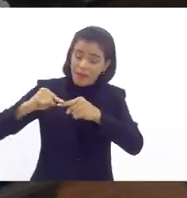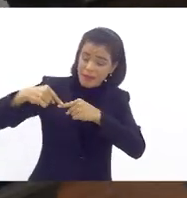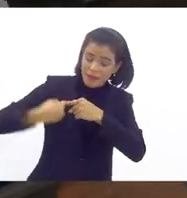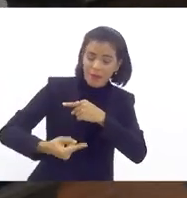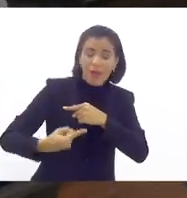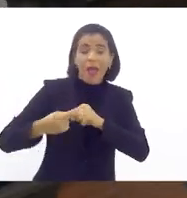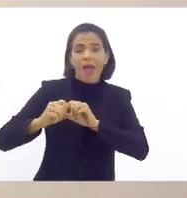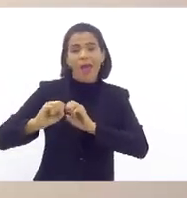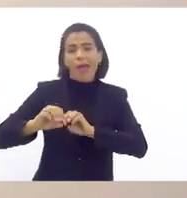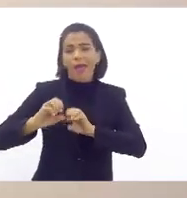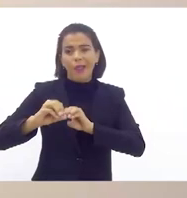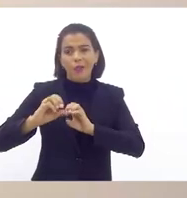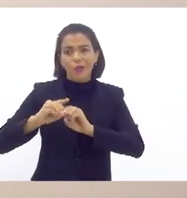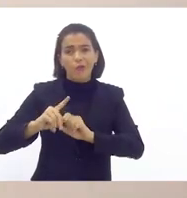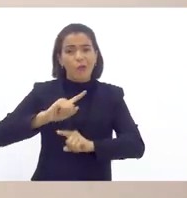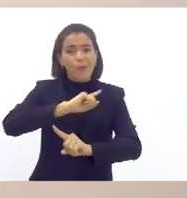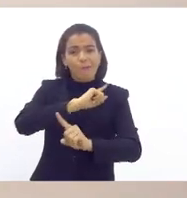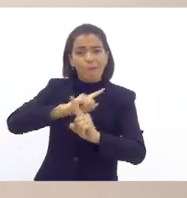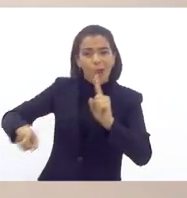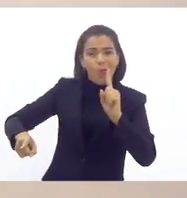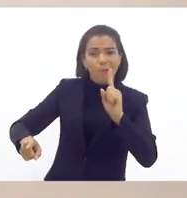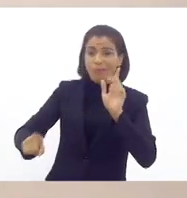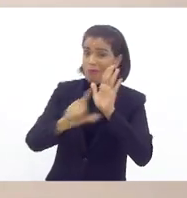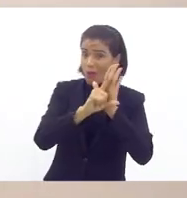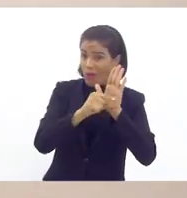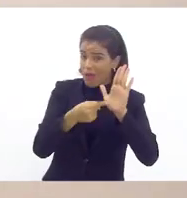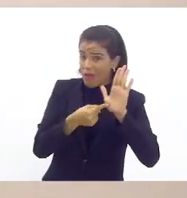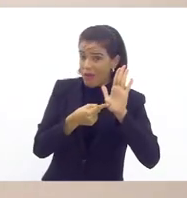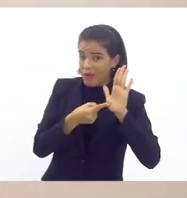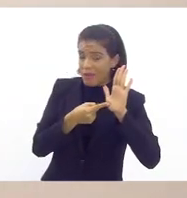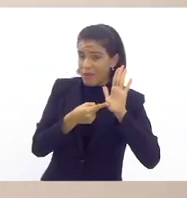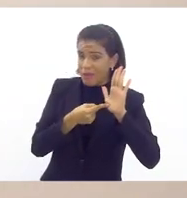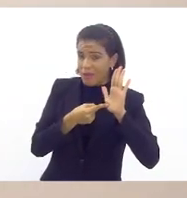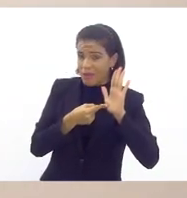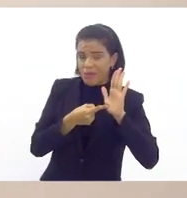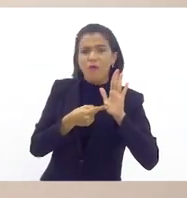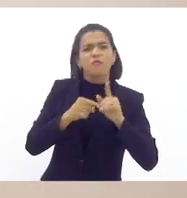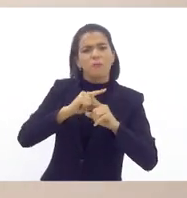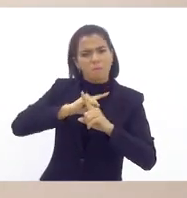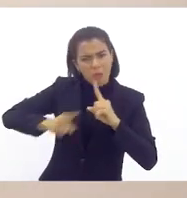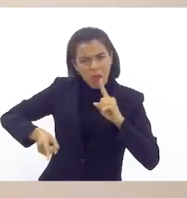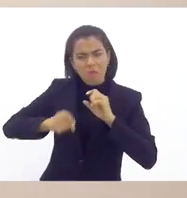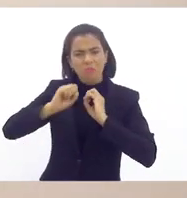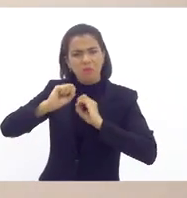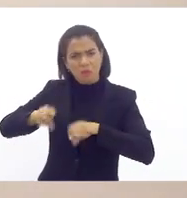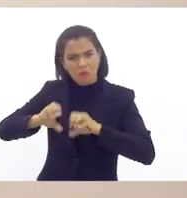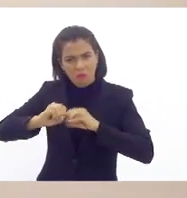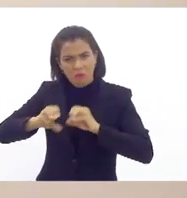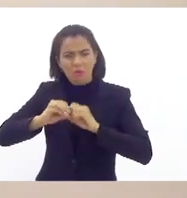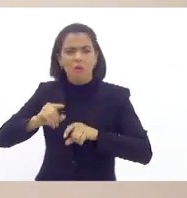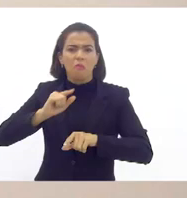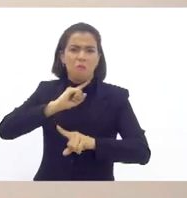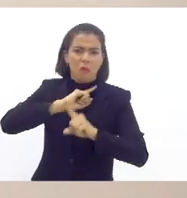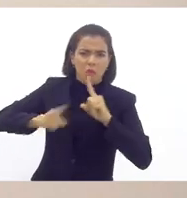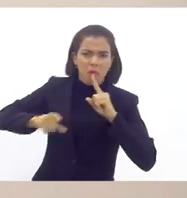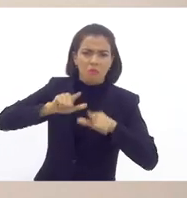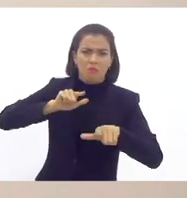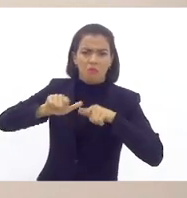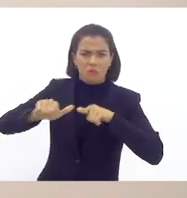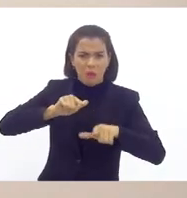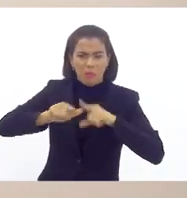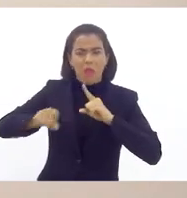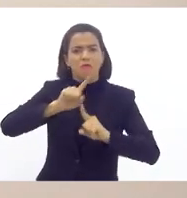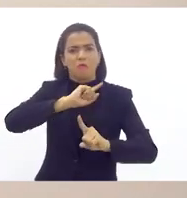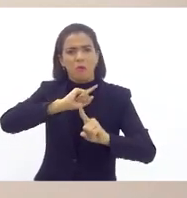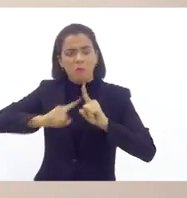a educação nos foi proibida pela lei. Foi proibida a educação, foi proibida o trabalho, foi